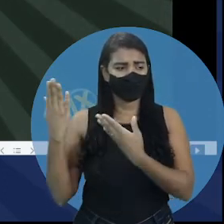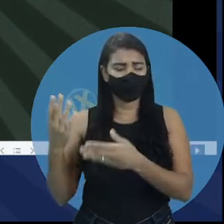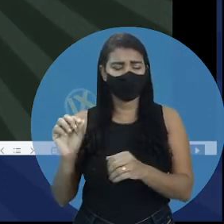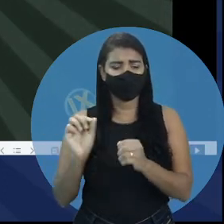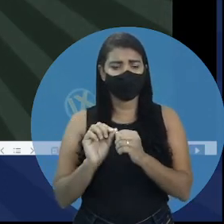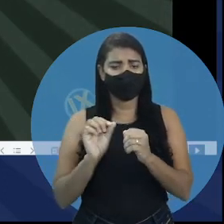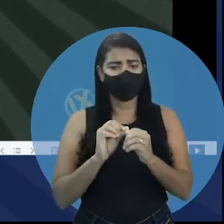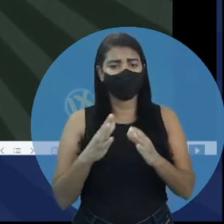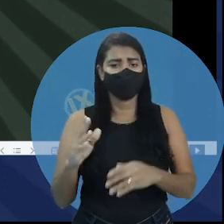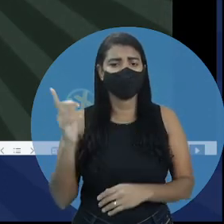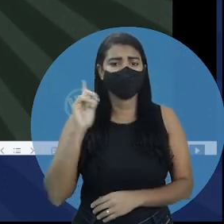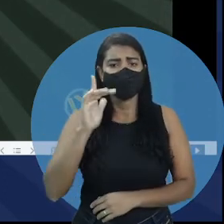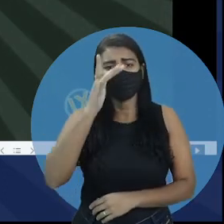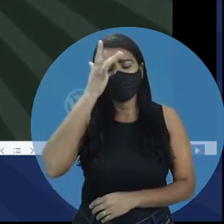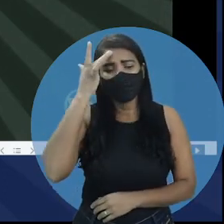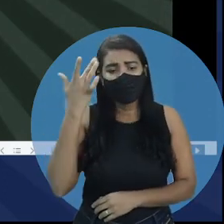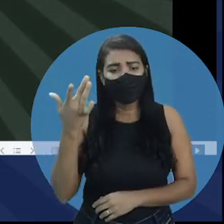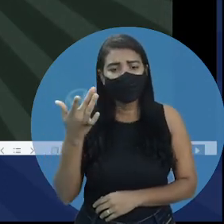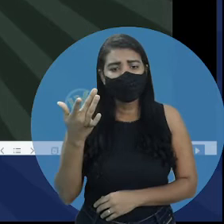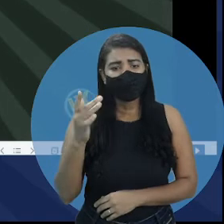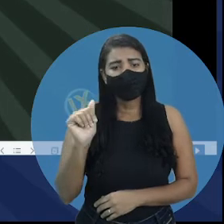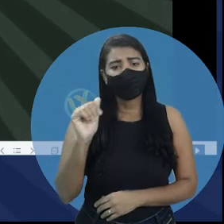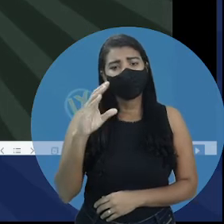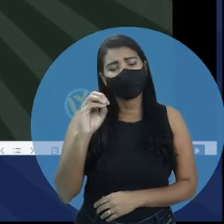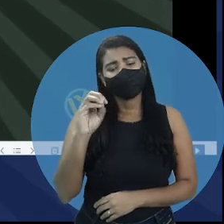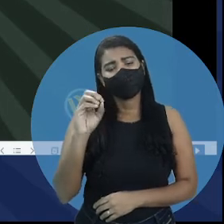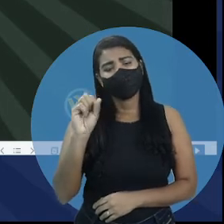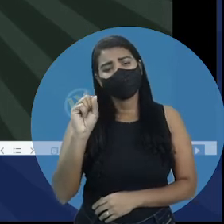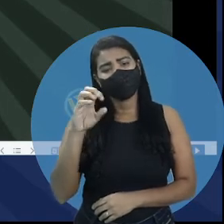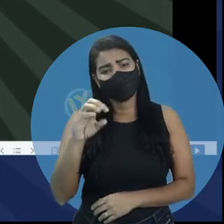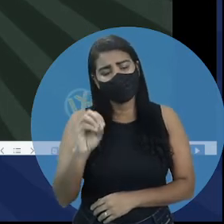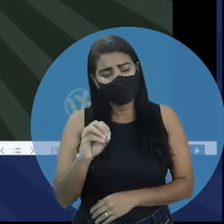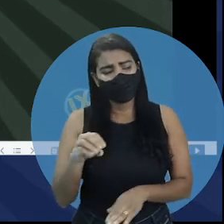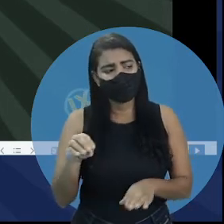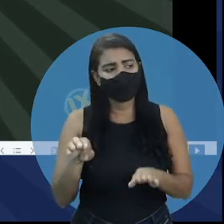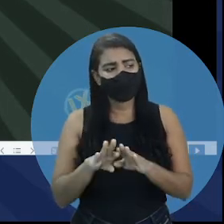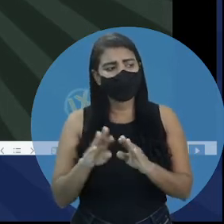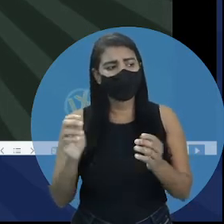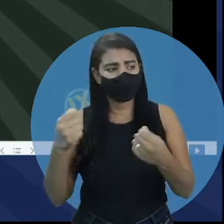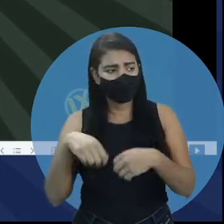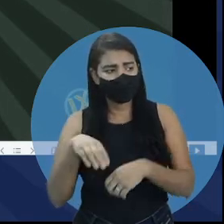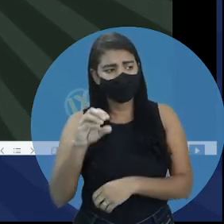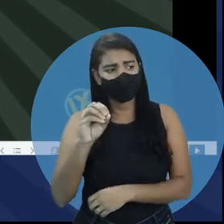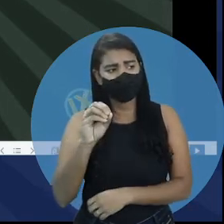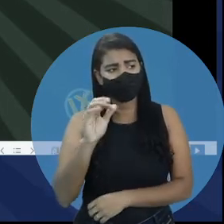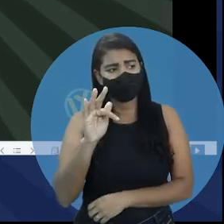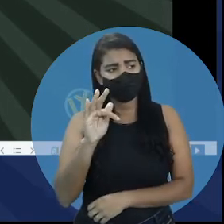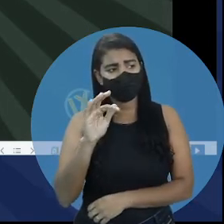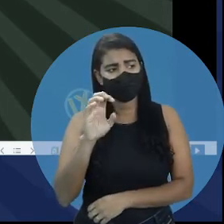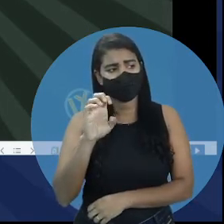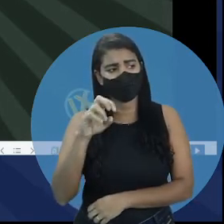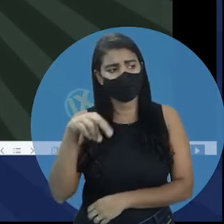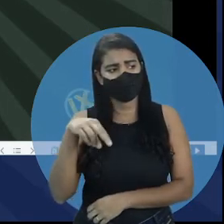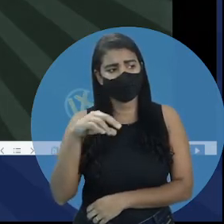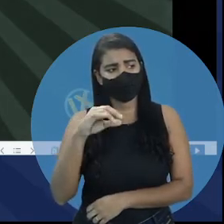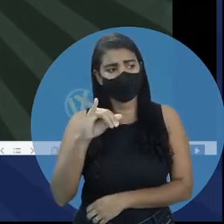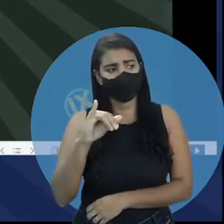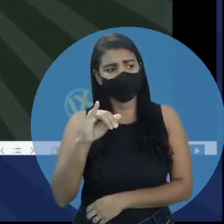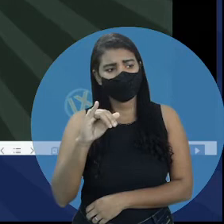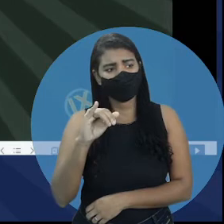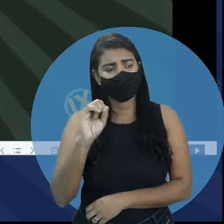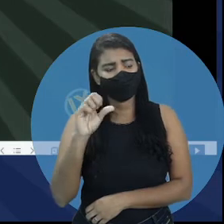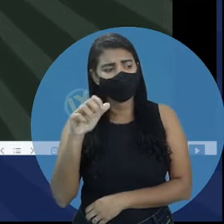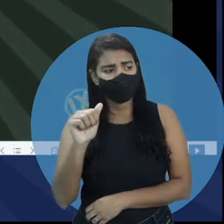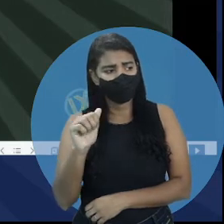gente considerar o extrato aquoso de Mirabilis jalapa como um potencial ovicida. Né? E o extrato